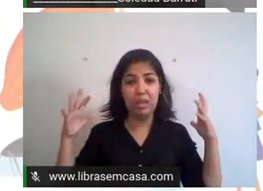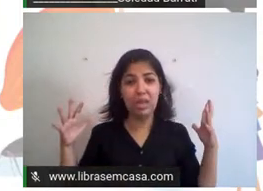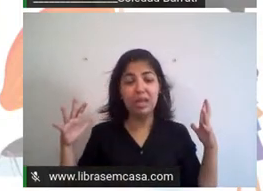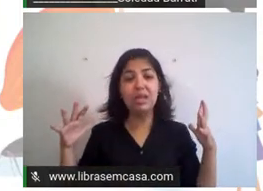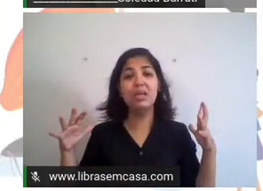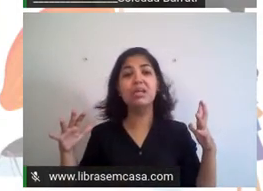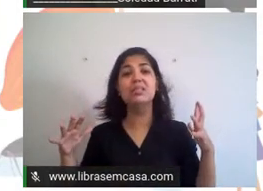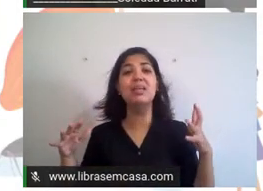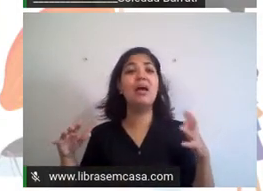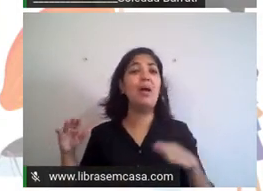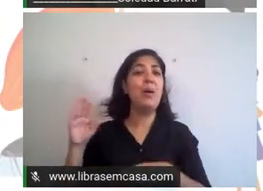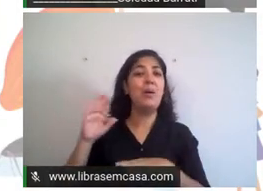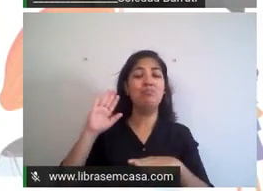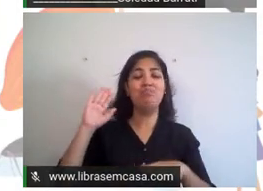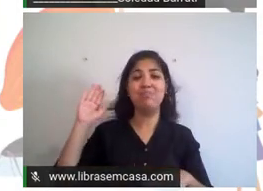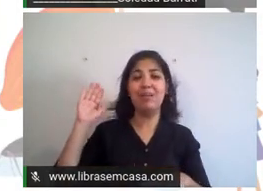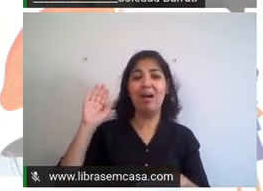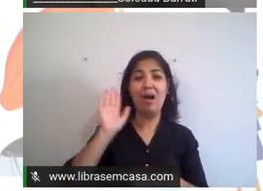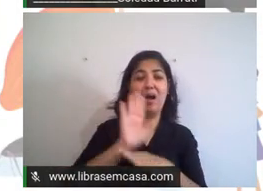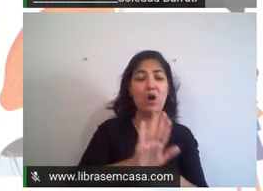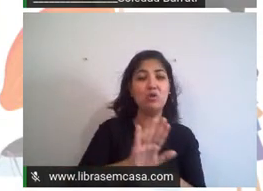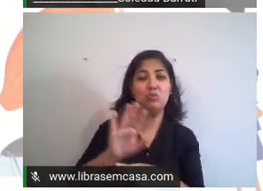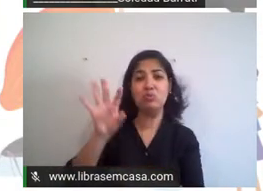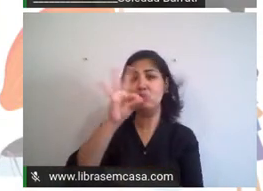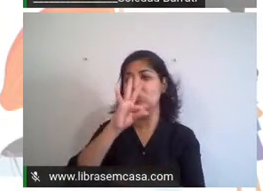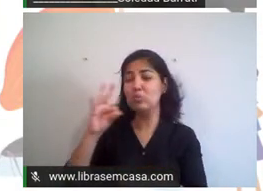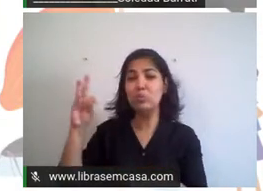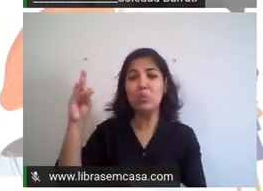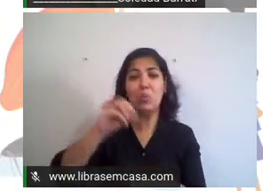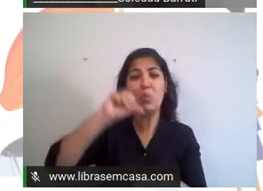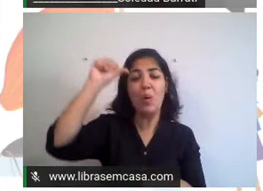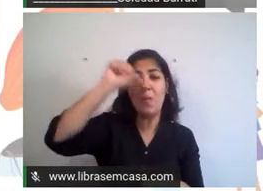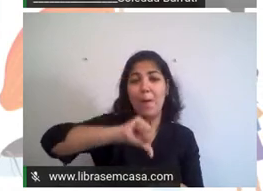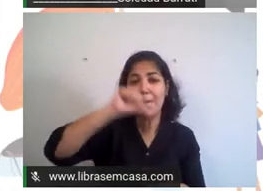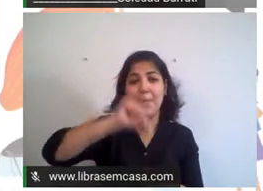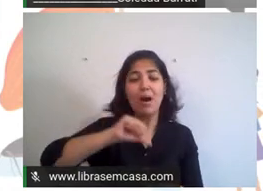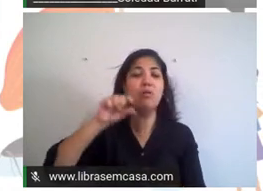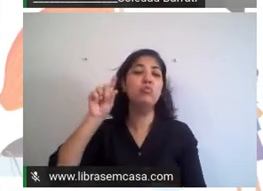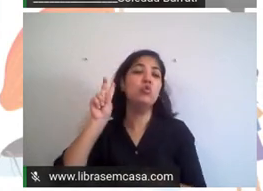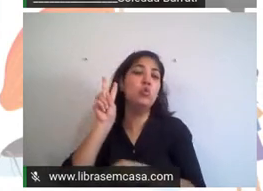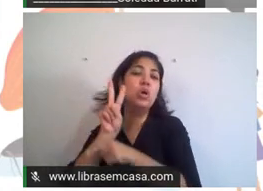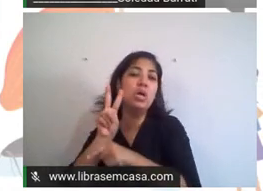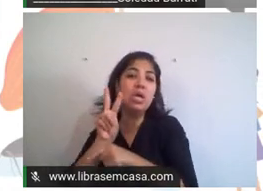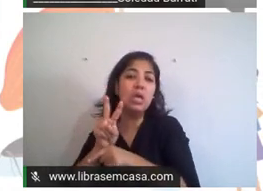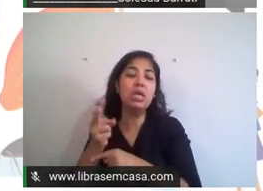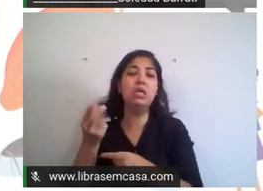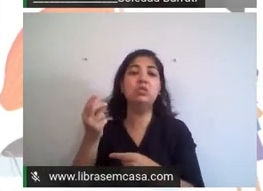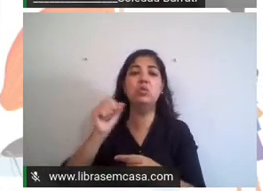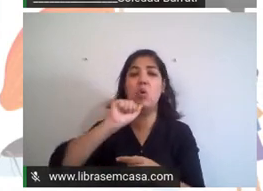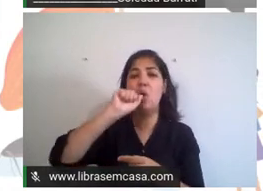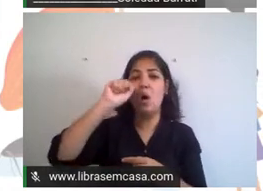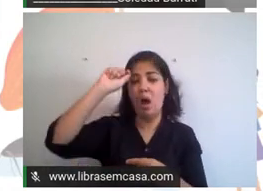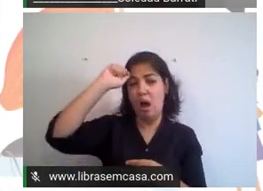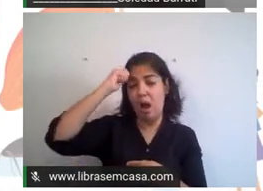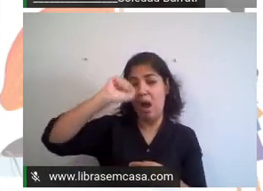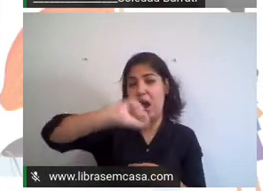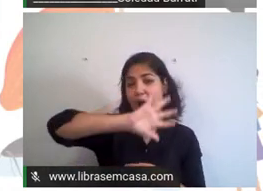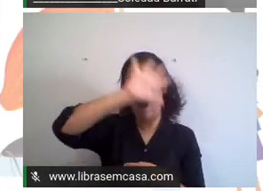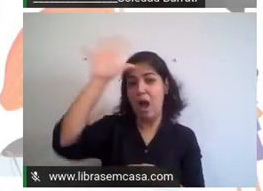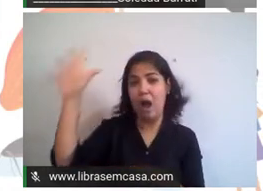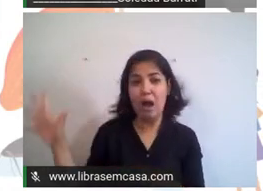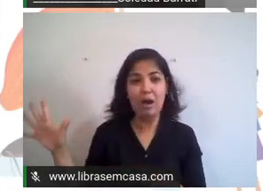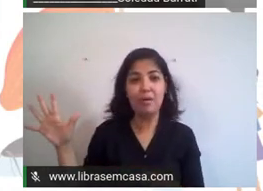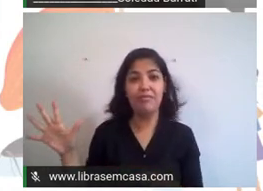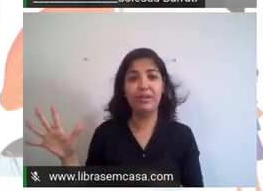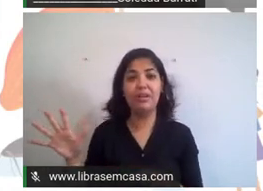mudanças climáticas causadas pela queima de combustíveis fósseis deste americano. Acontece que ninguém tem nenhuma solução do bolso